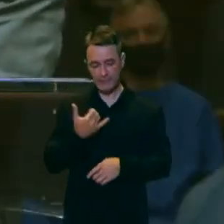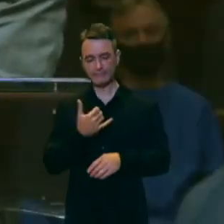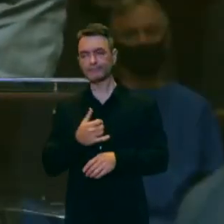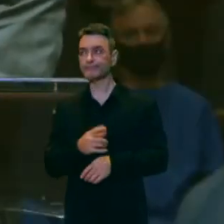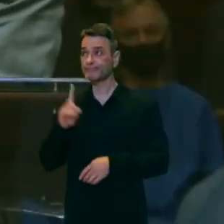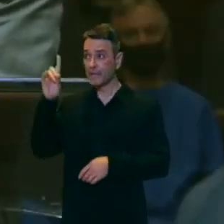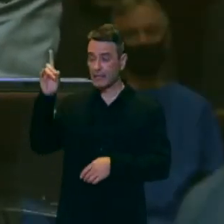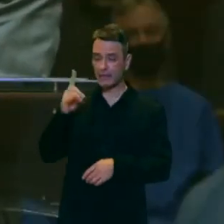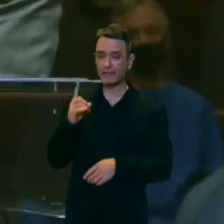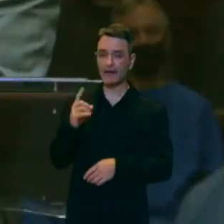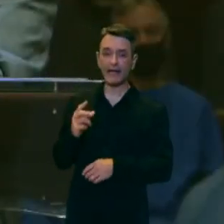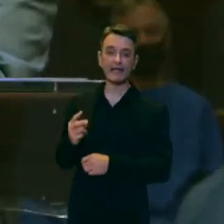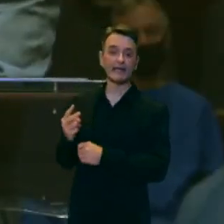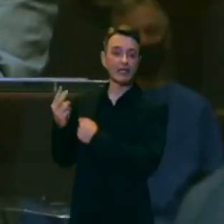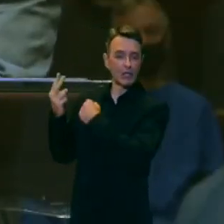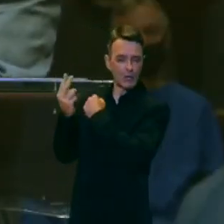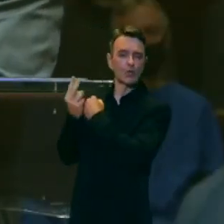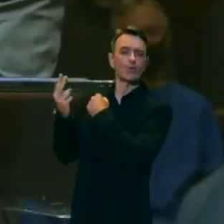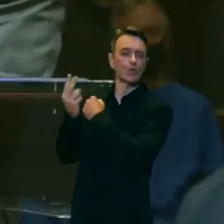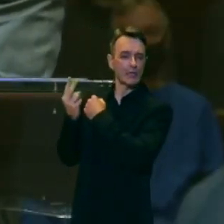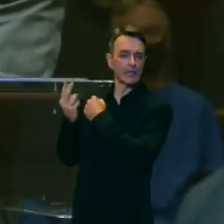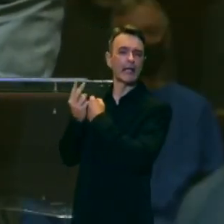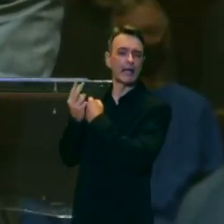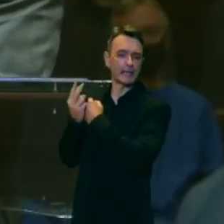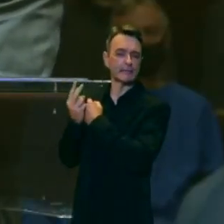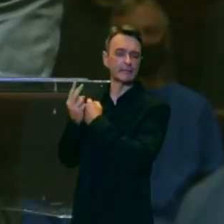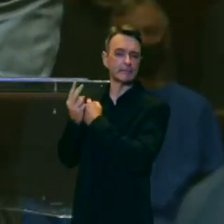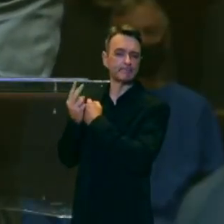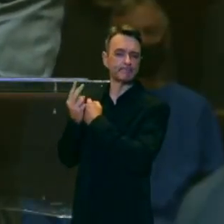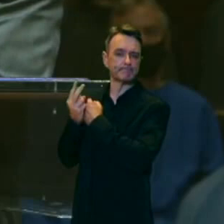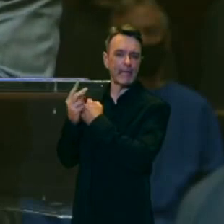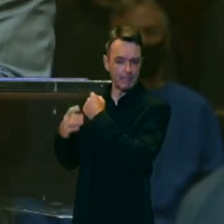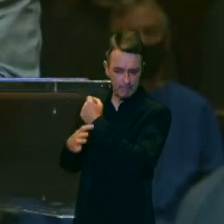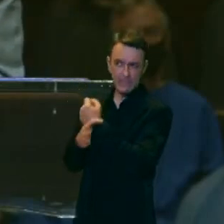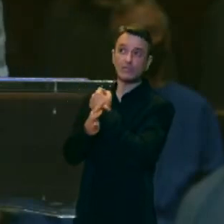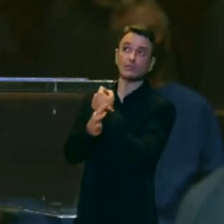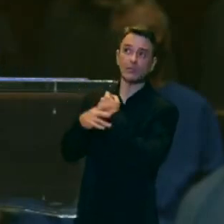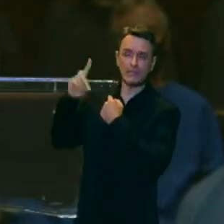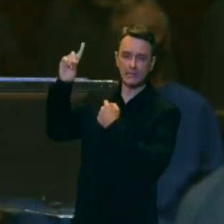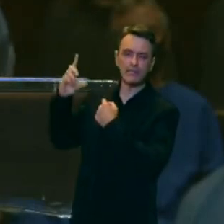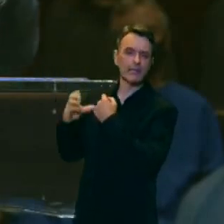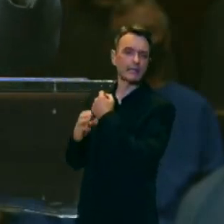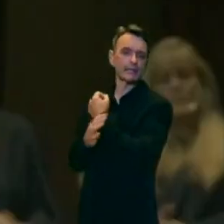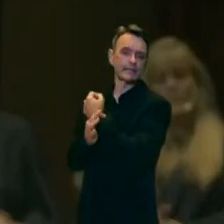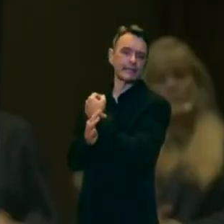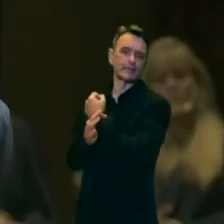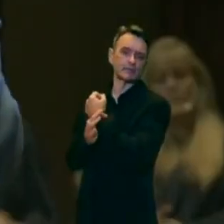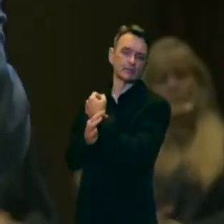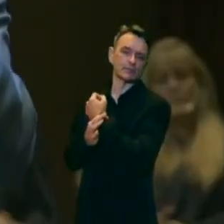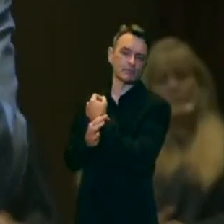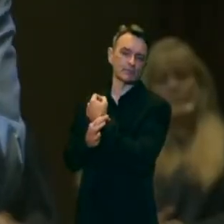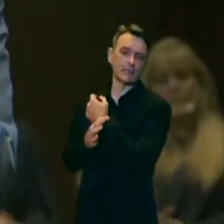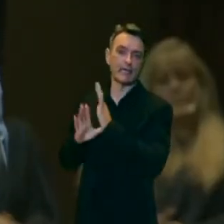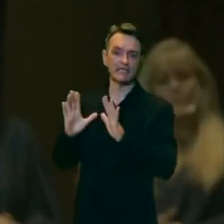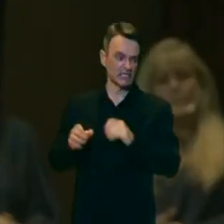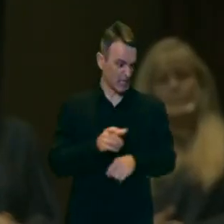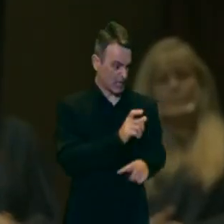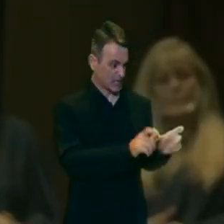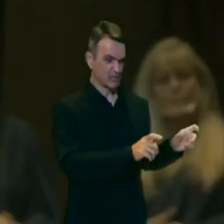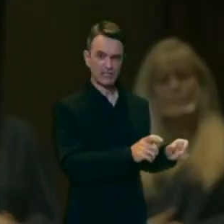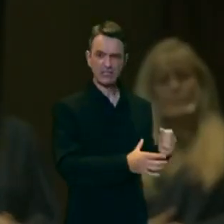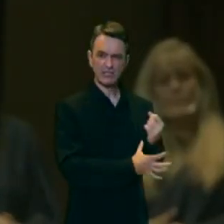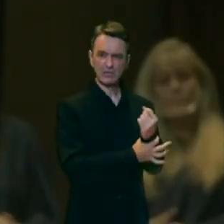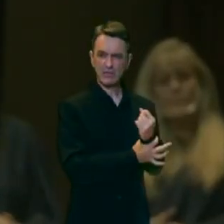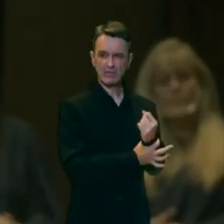ele vai ser o meu marido, ele é a minha segurança. Sabe, a nossa segurança não está numa pessoa, nem aquelas que nós